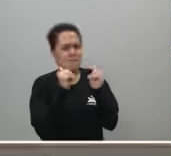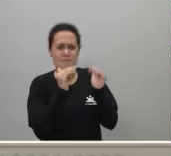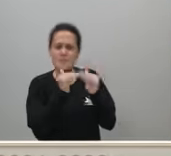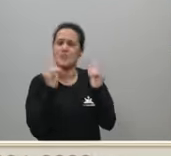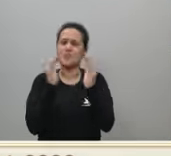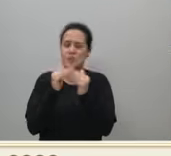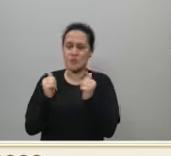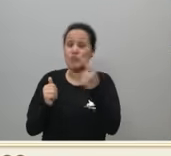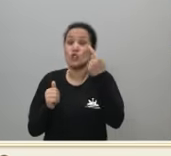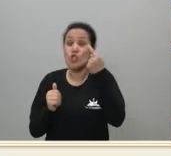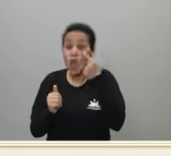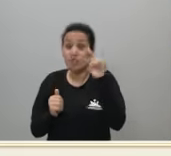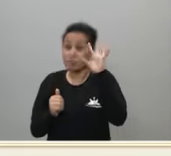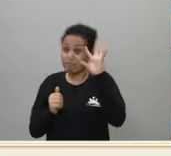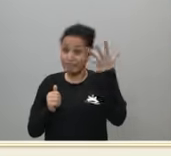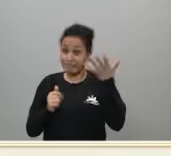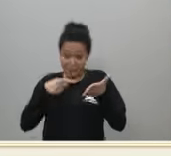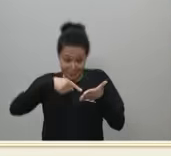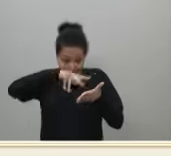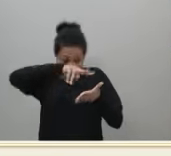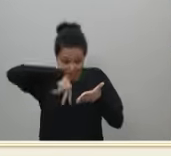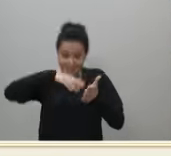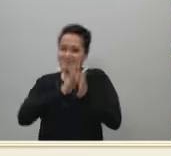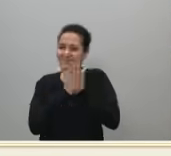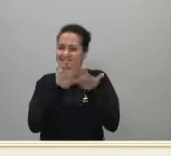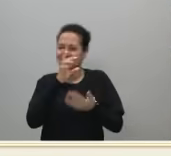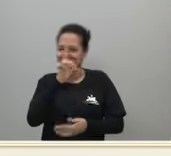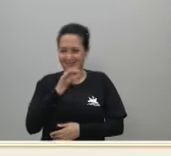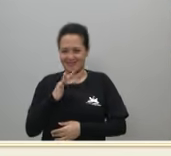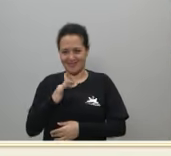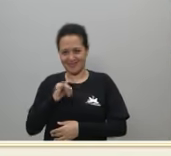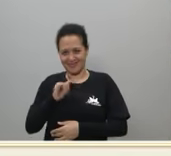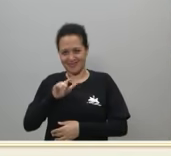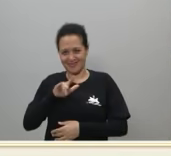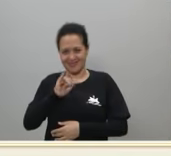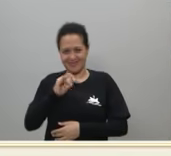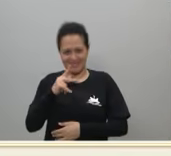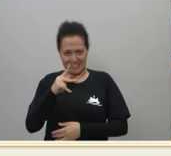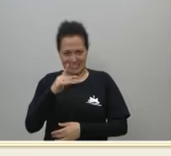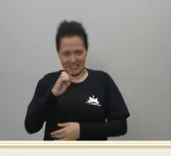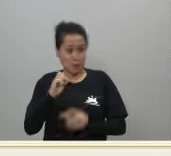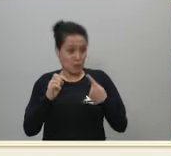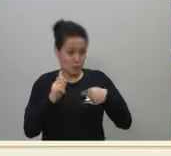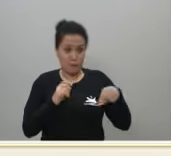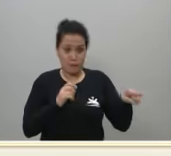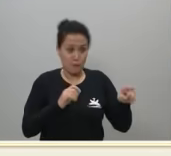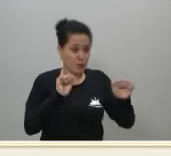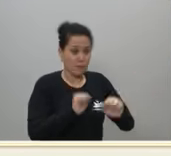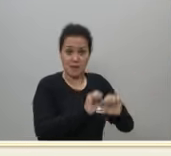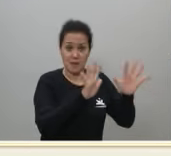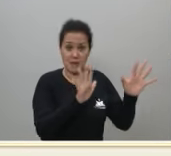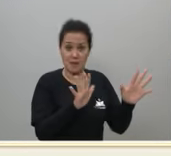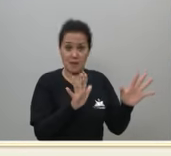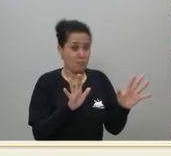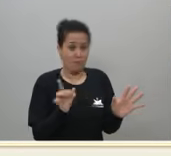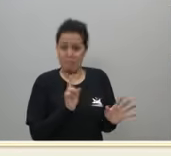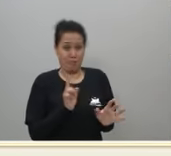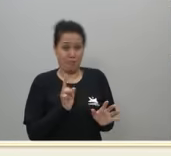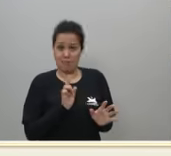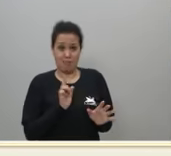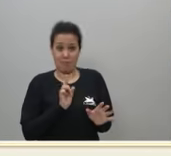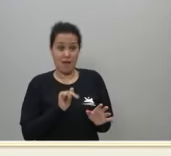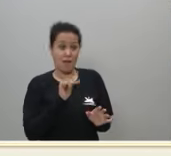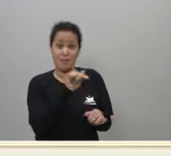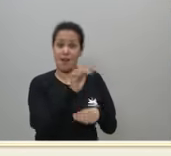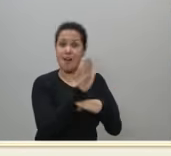Veja o que fez em Filipe. Filipe não foi para fazer milagres, ele foi para servir as mesas, mas